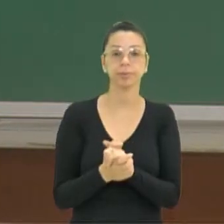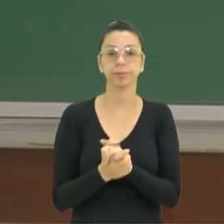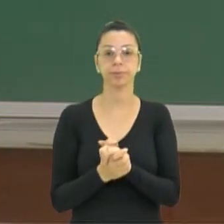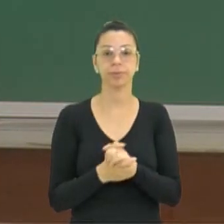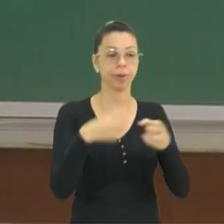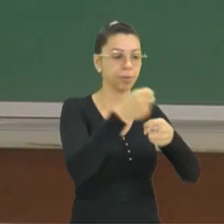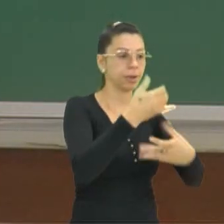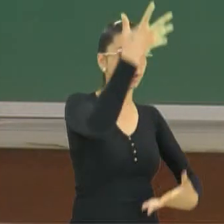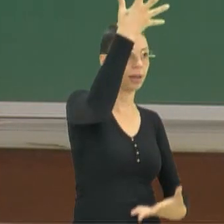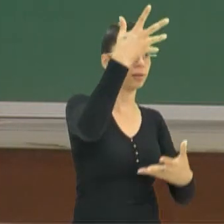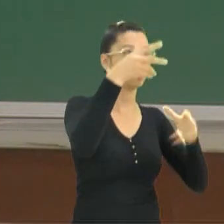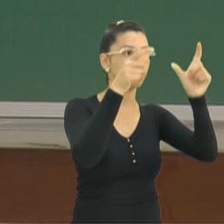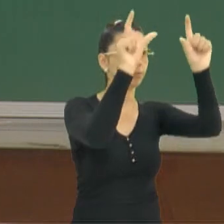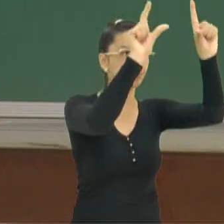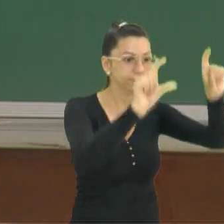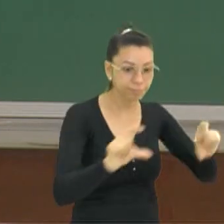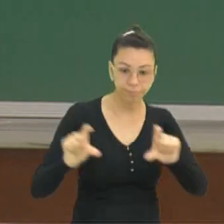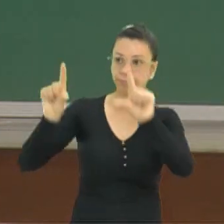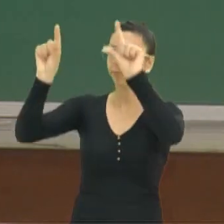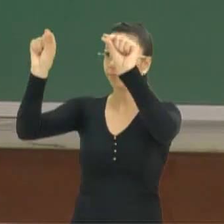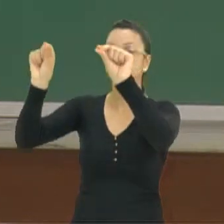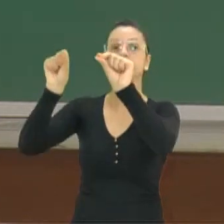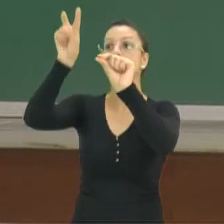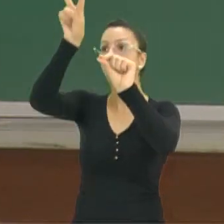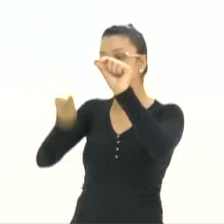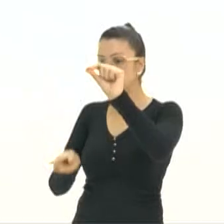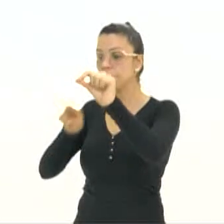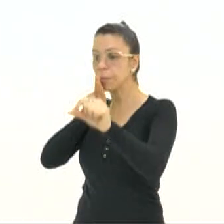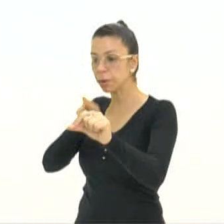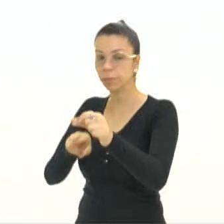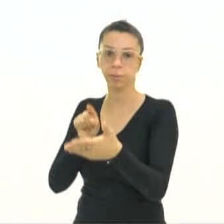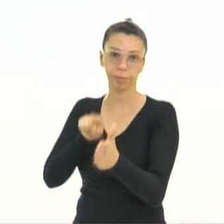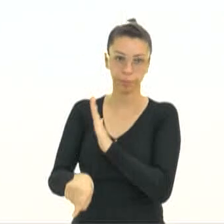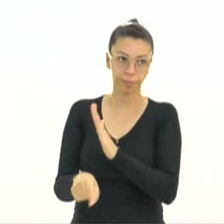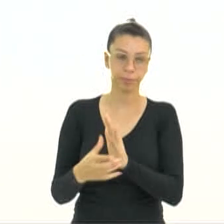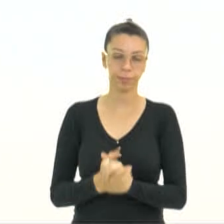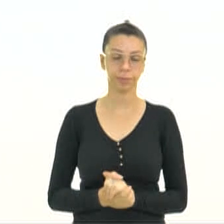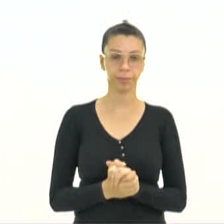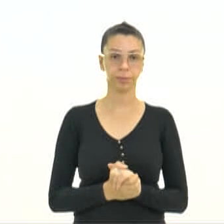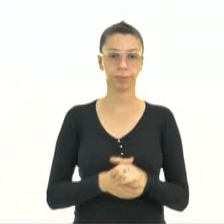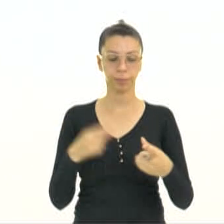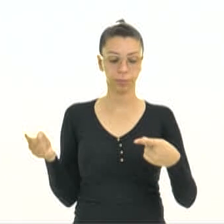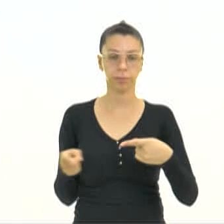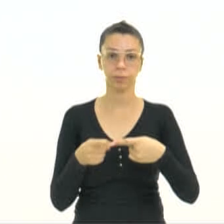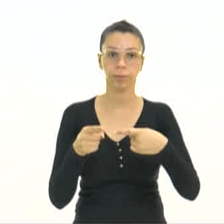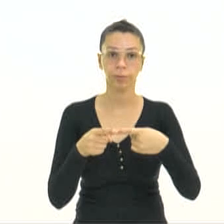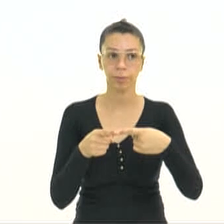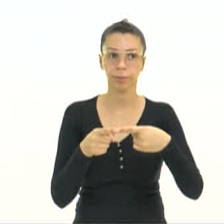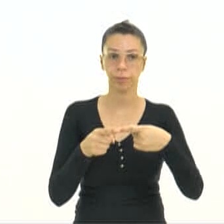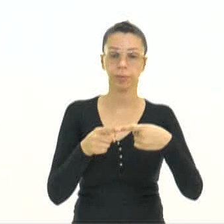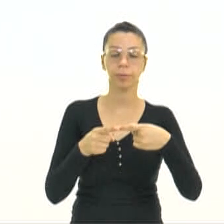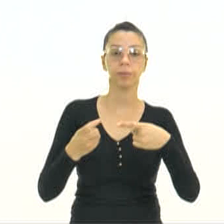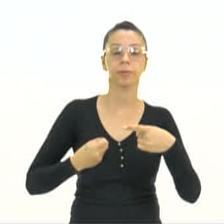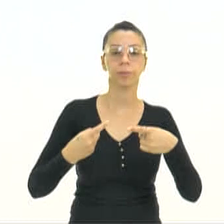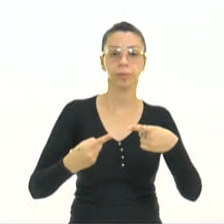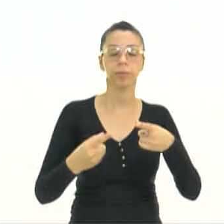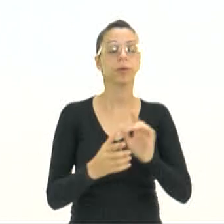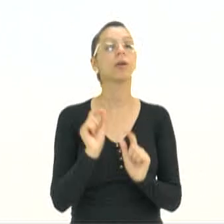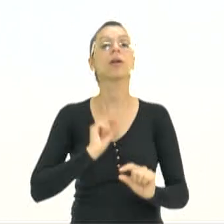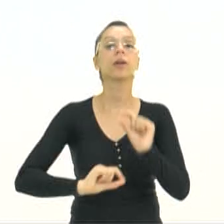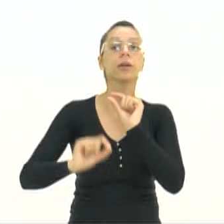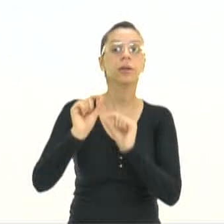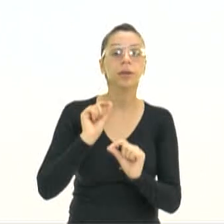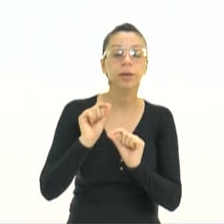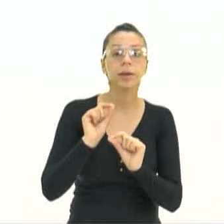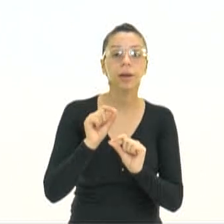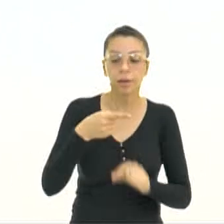desse texto aqui, do nosso texto, né? Essa primeira parte. Who sent Jane Eyre to a girls' school? Quem que mandou a Jane Eyre para